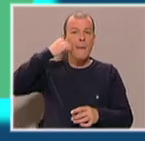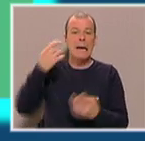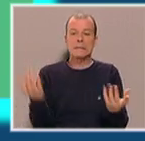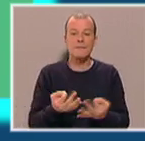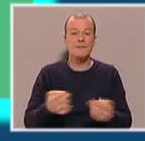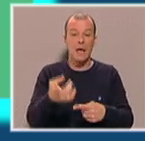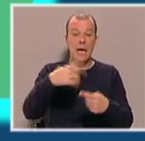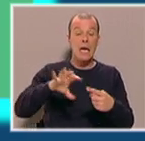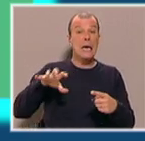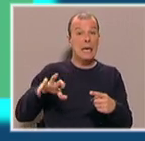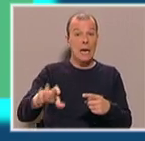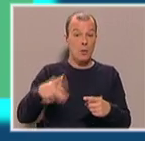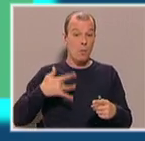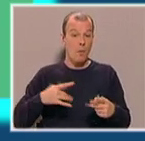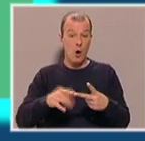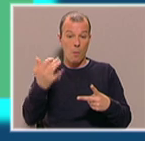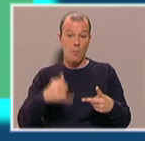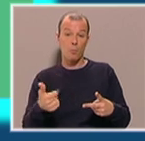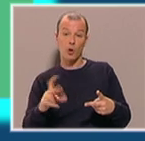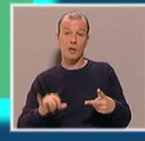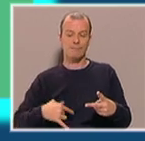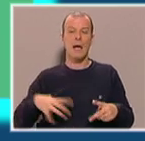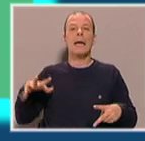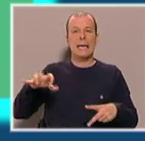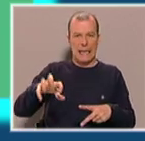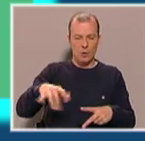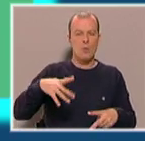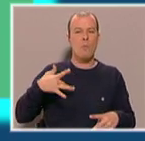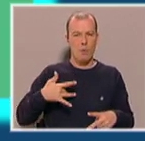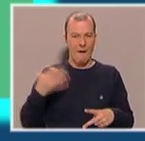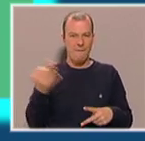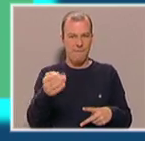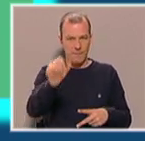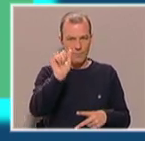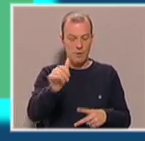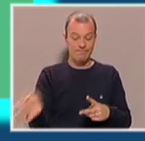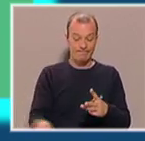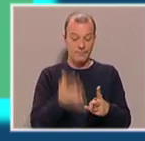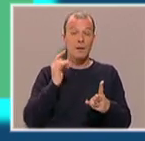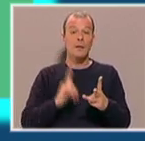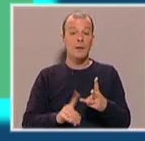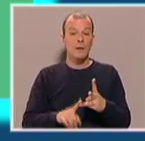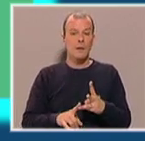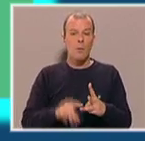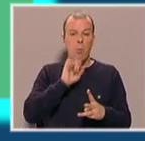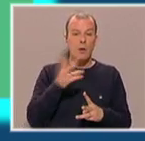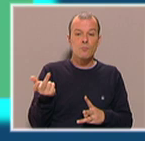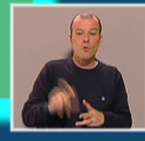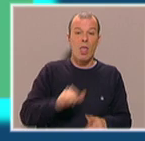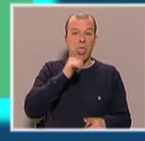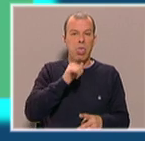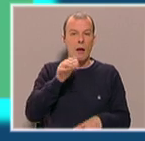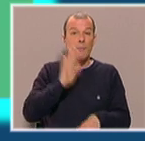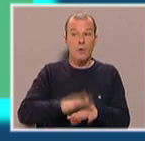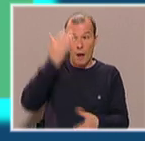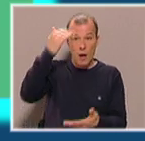Que é cancro do pulmão ou bronquite? É o cancro do pulmão, exatamente. Depois, pode surgir muitas vezes